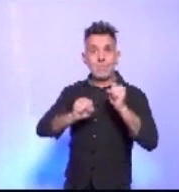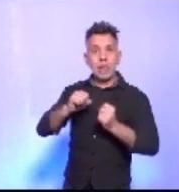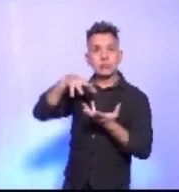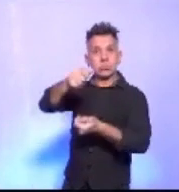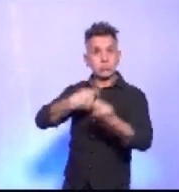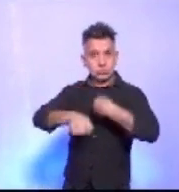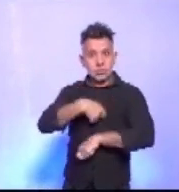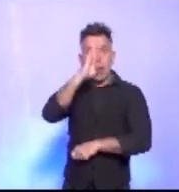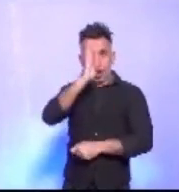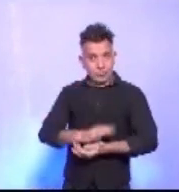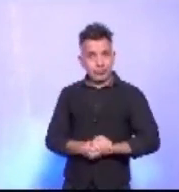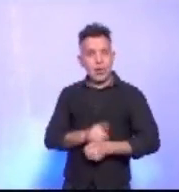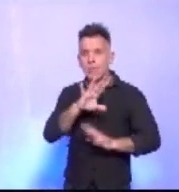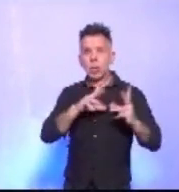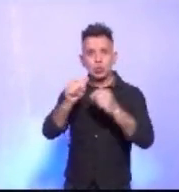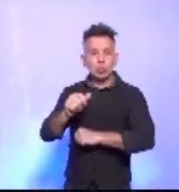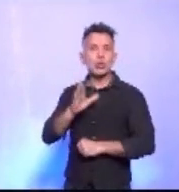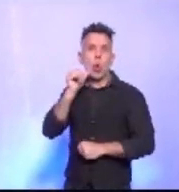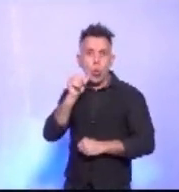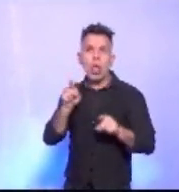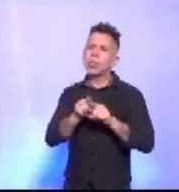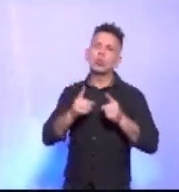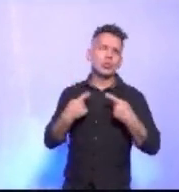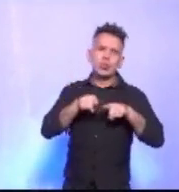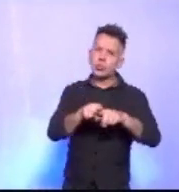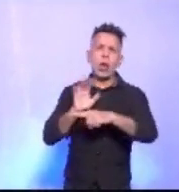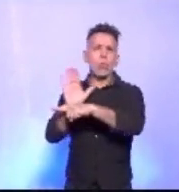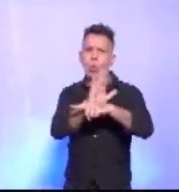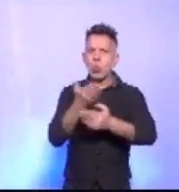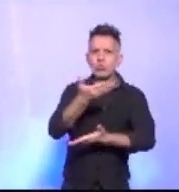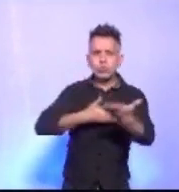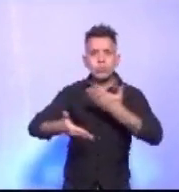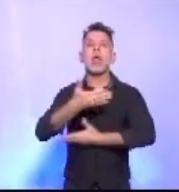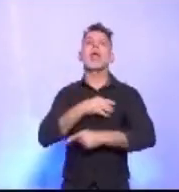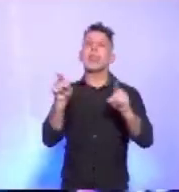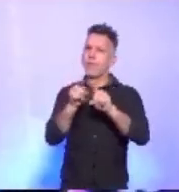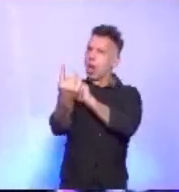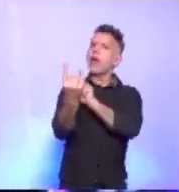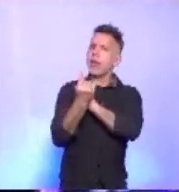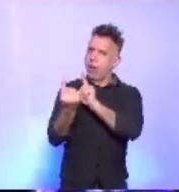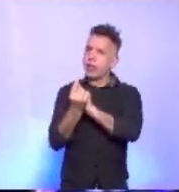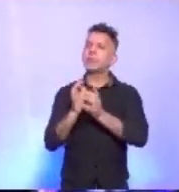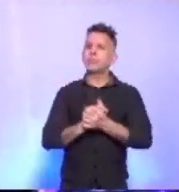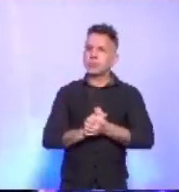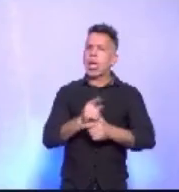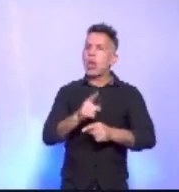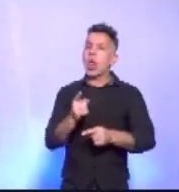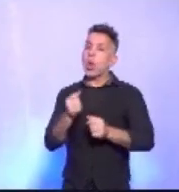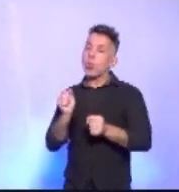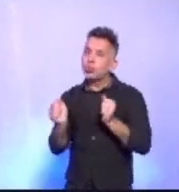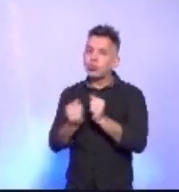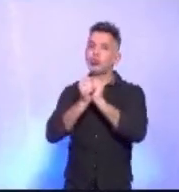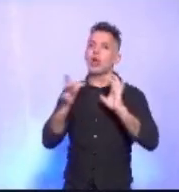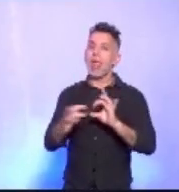mercado brasileiro, para seus corretores, assessorias, parceiros de negócio e clientes. Com esta aquisição,